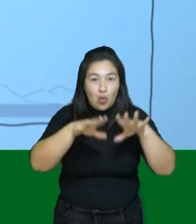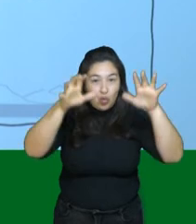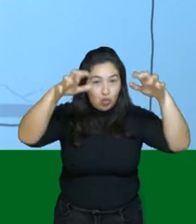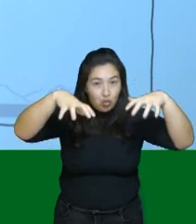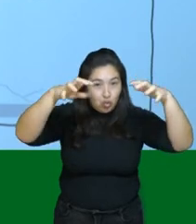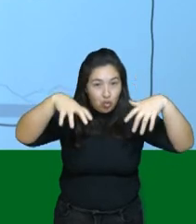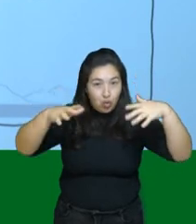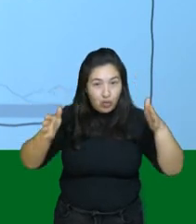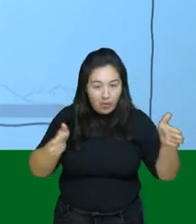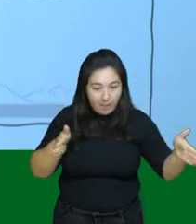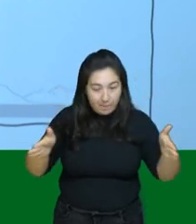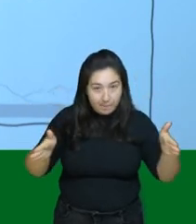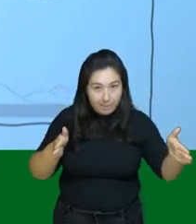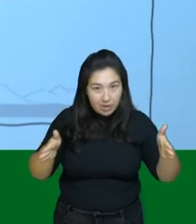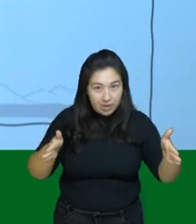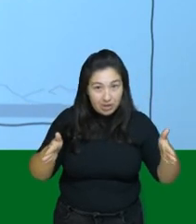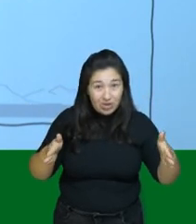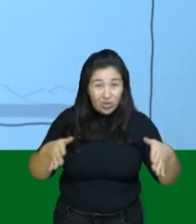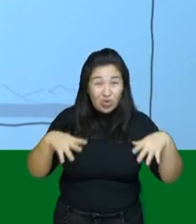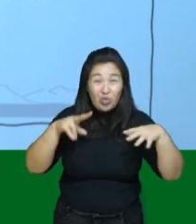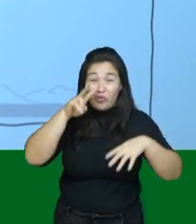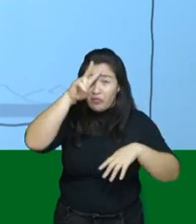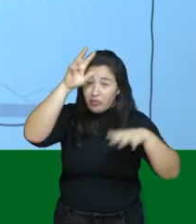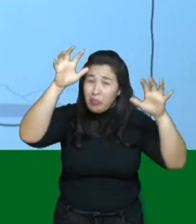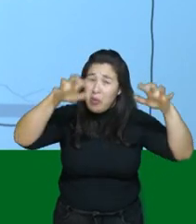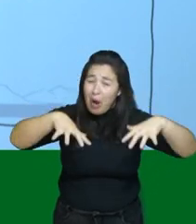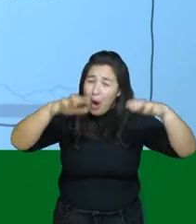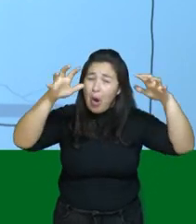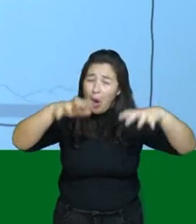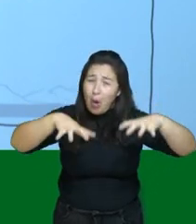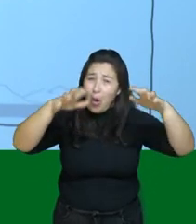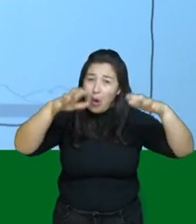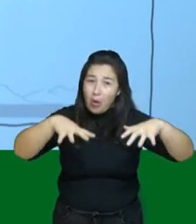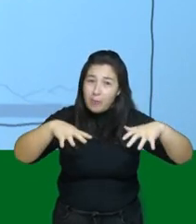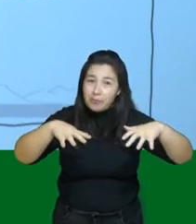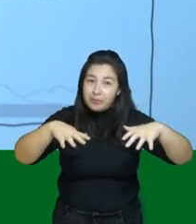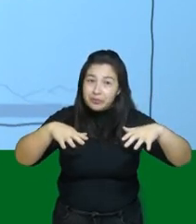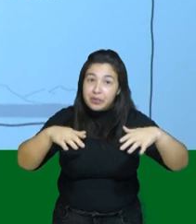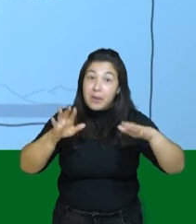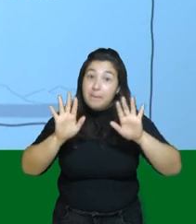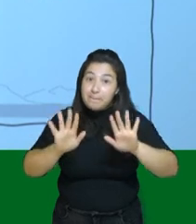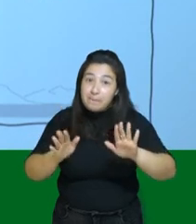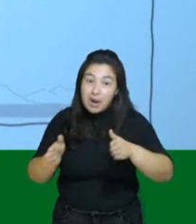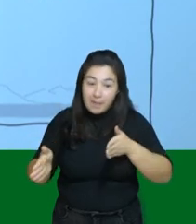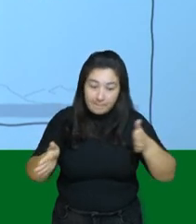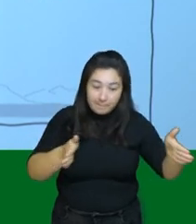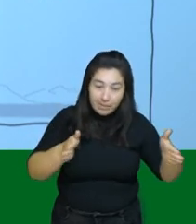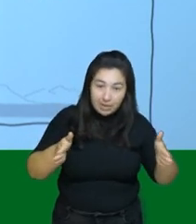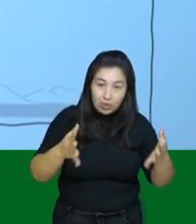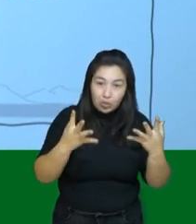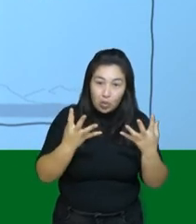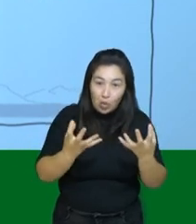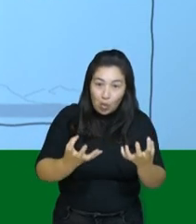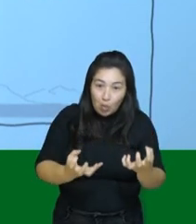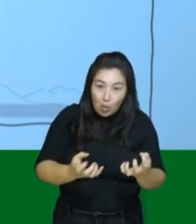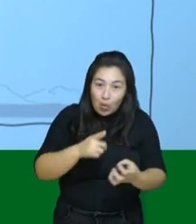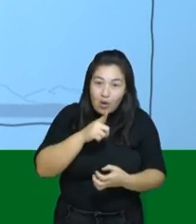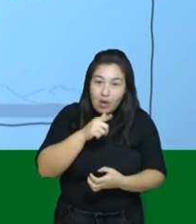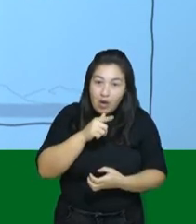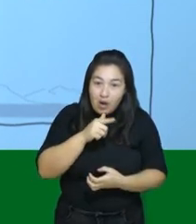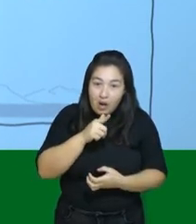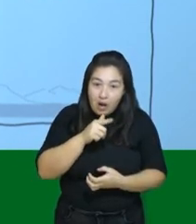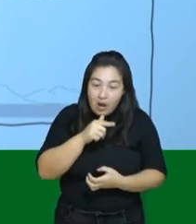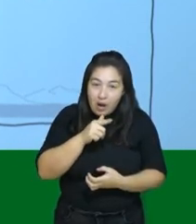está ficando cada vez mais intensa e a estação de estiagem está se prolongando. Então, a gente tem bastante períodos de